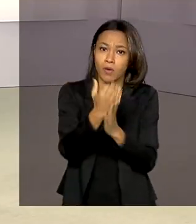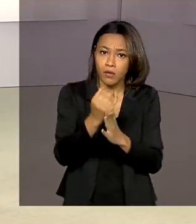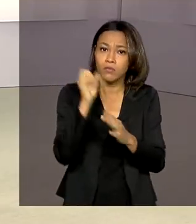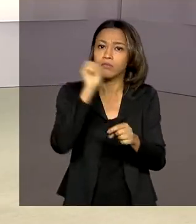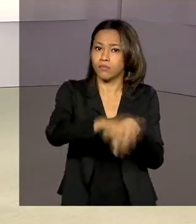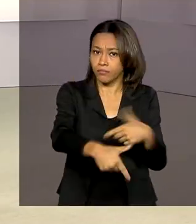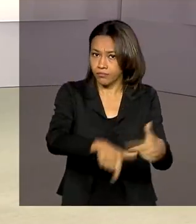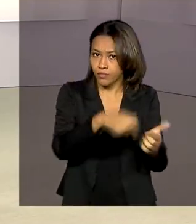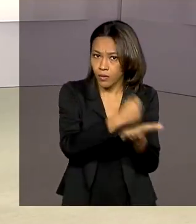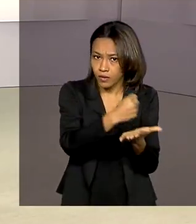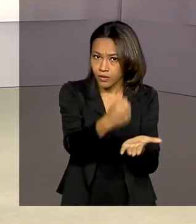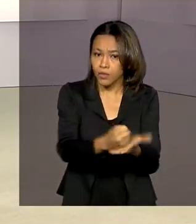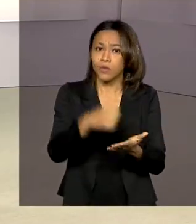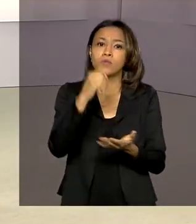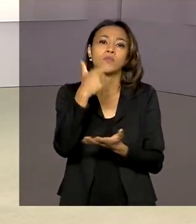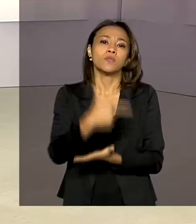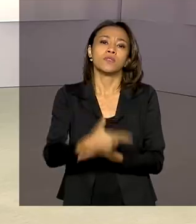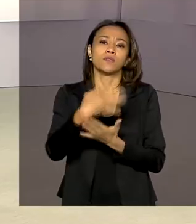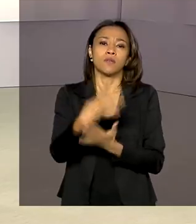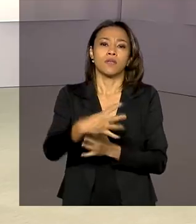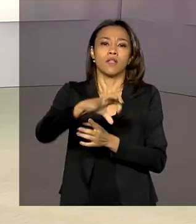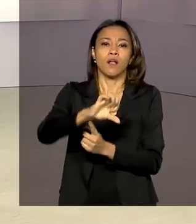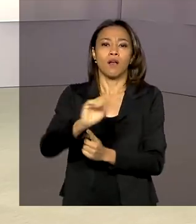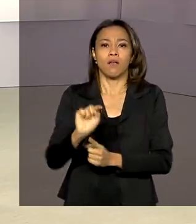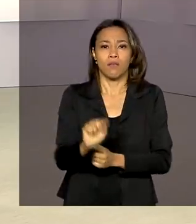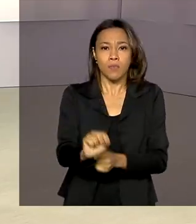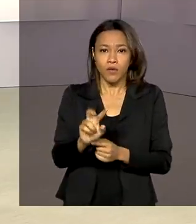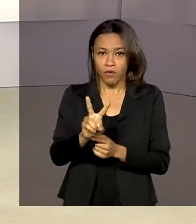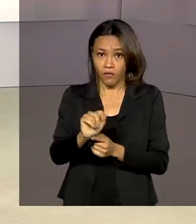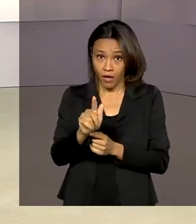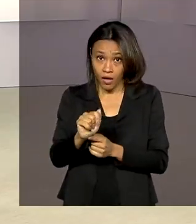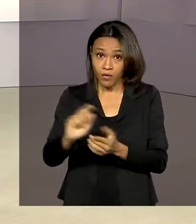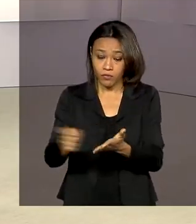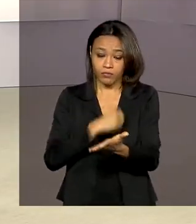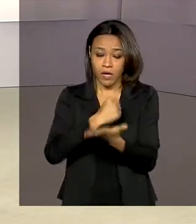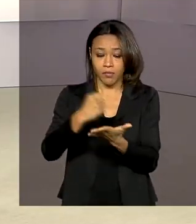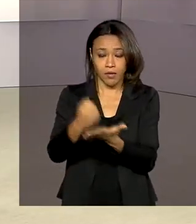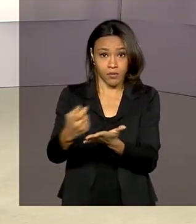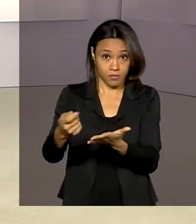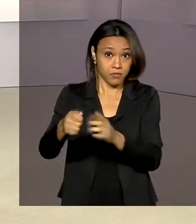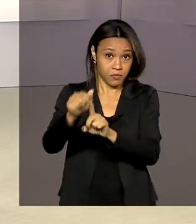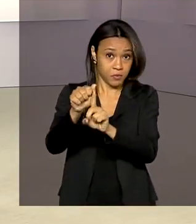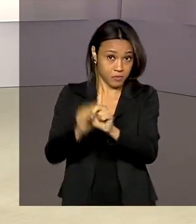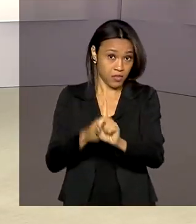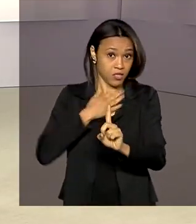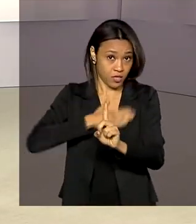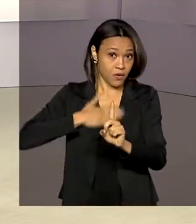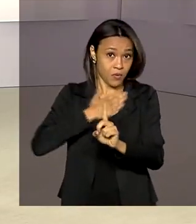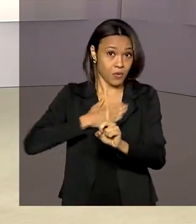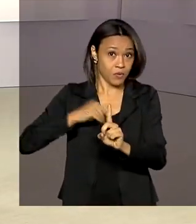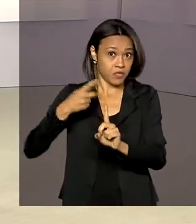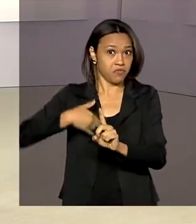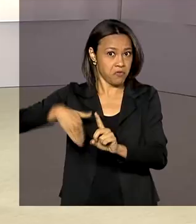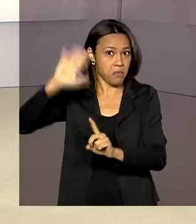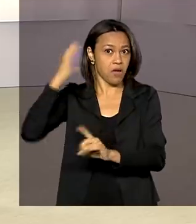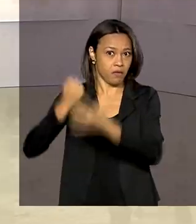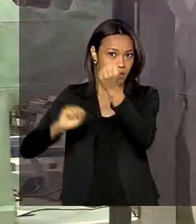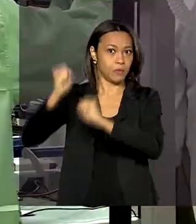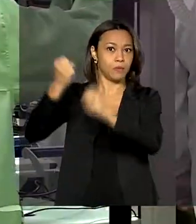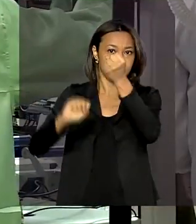empregos. Foram 249 mil novas vagas com carteira assinada no mês de agosto. A indústria foi o destaque.